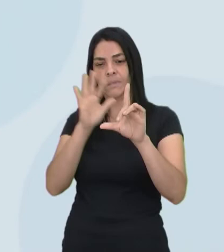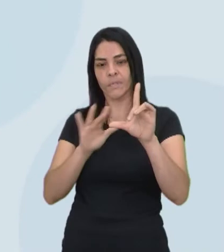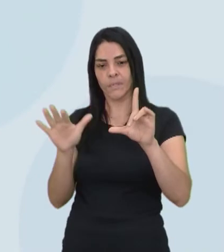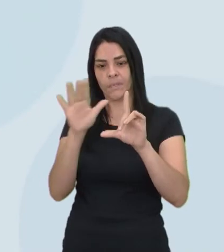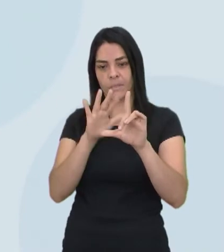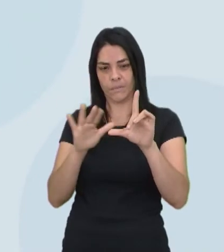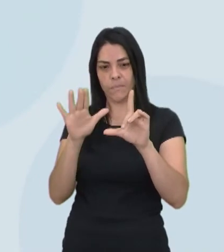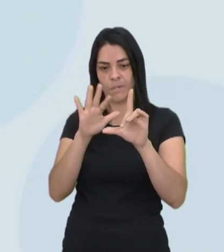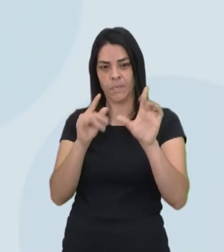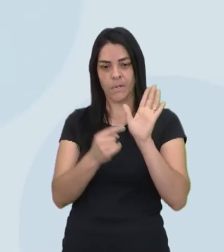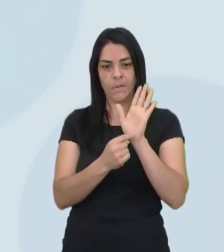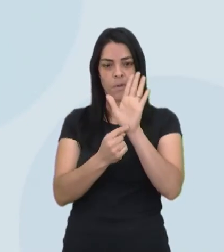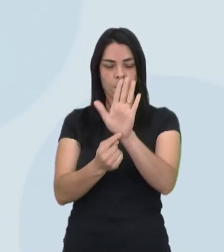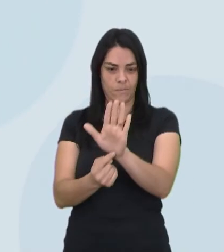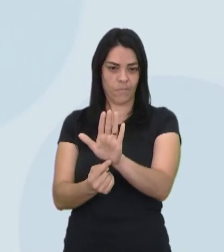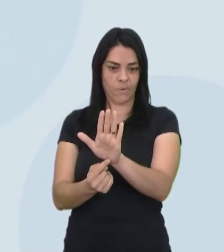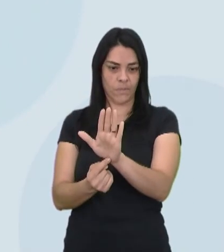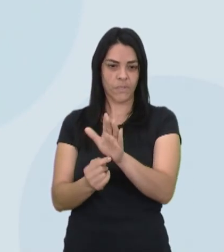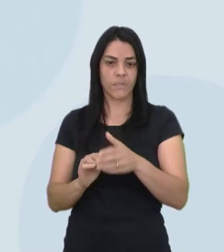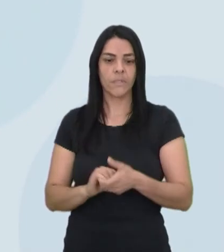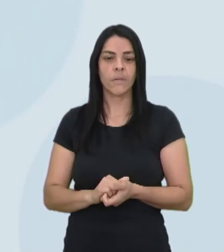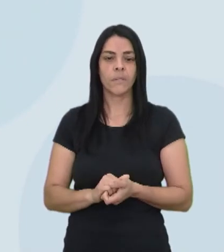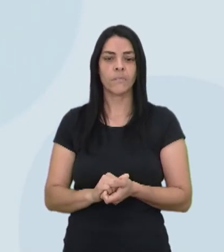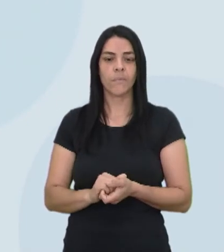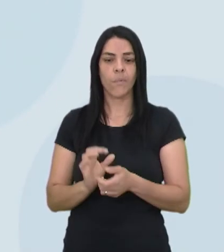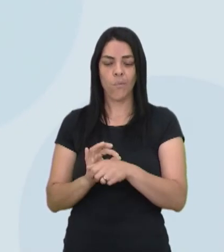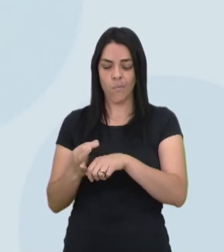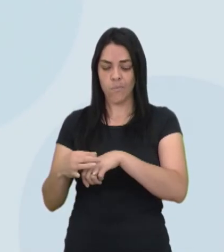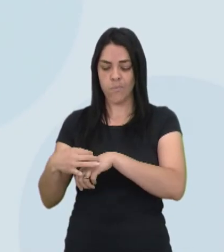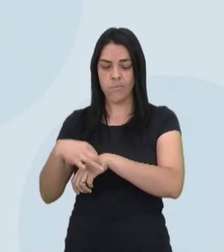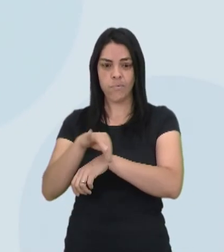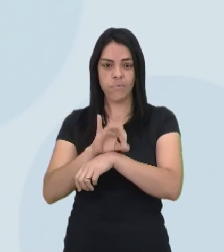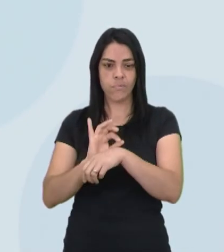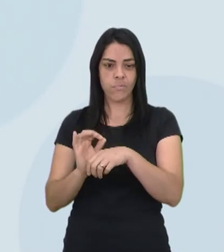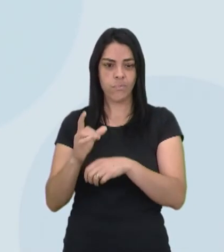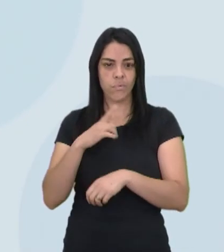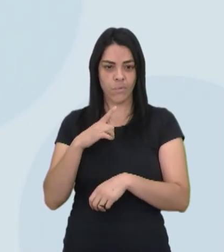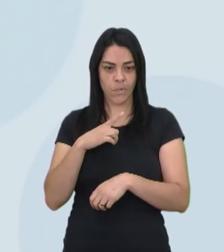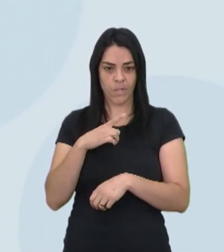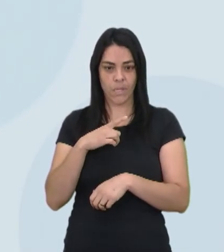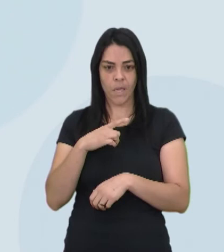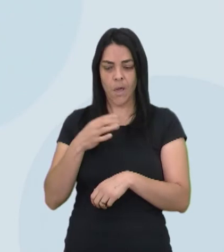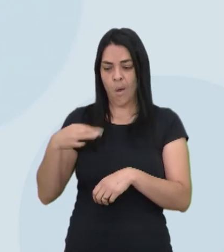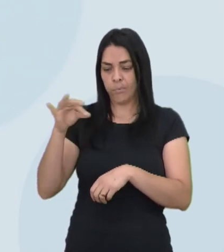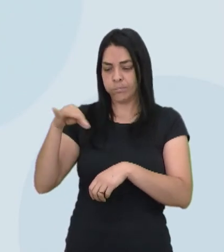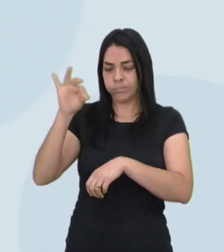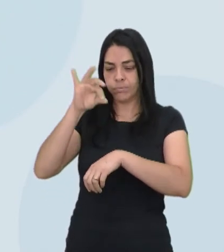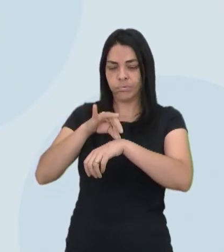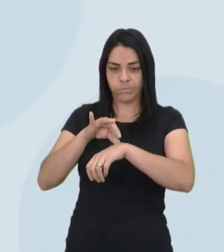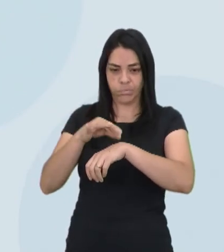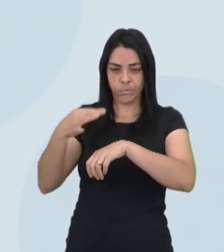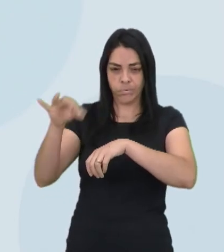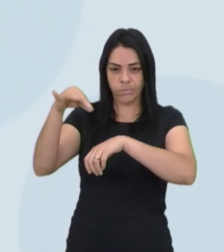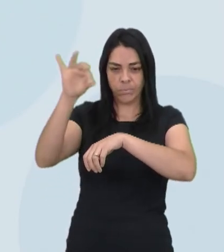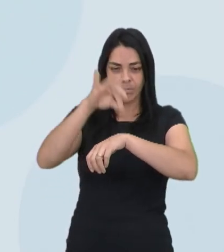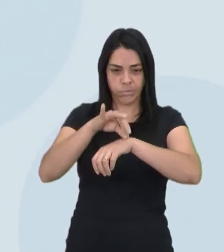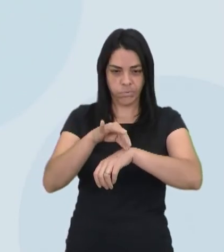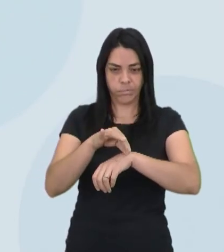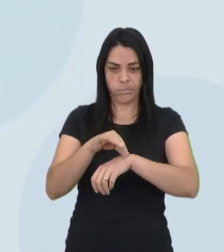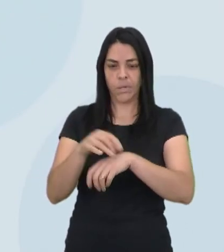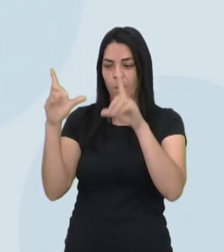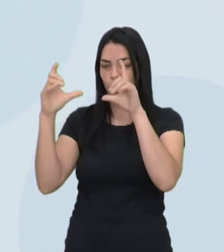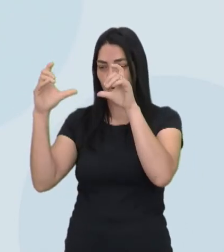mostra aí uma colmeia, né, aonde tem aí uma superpopulação de abelhas. Essa foto é de